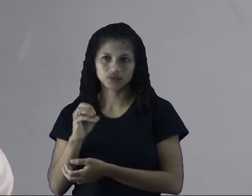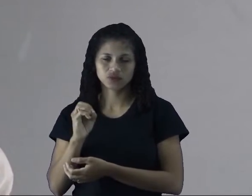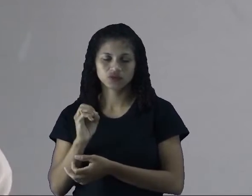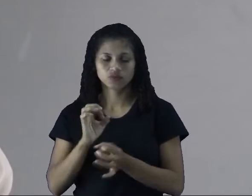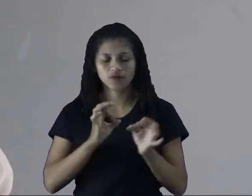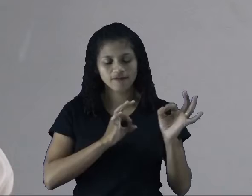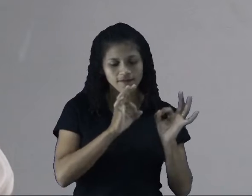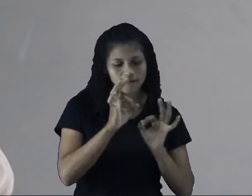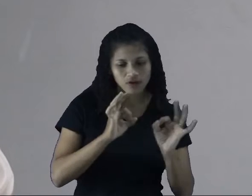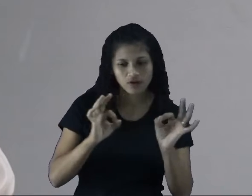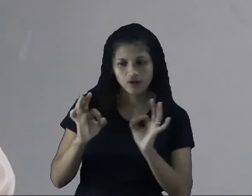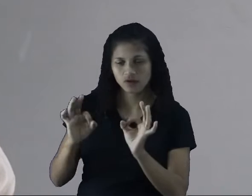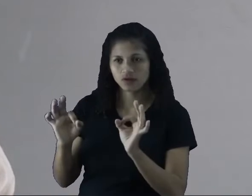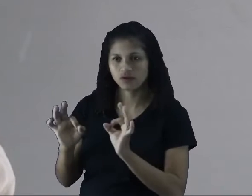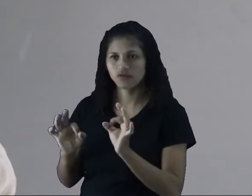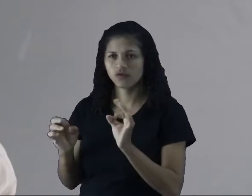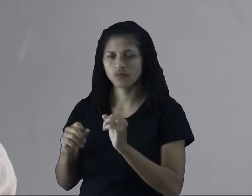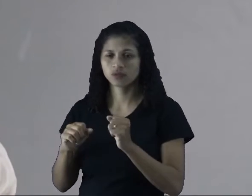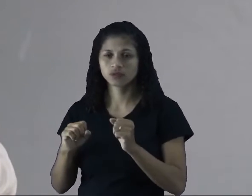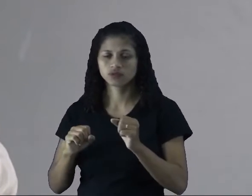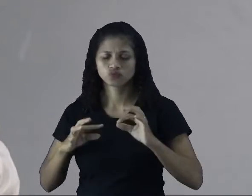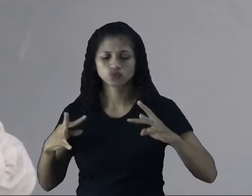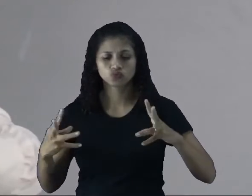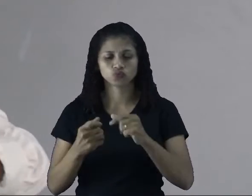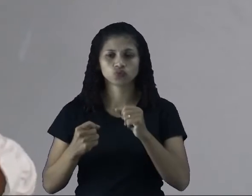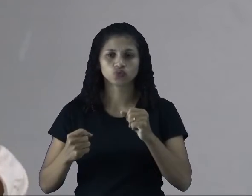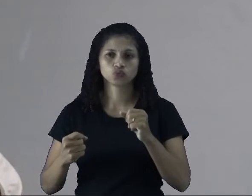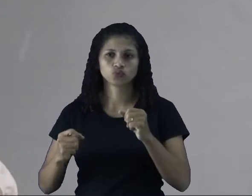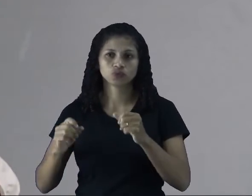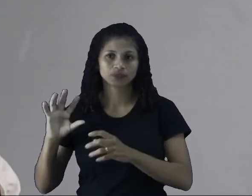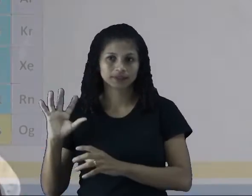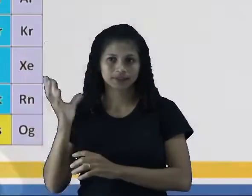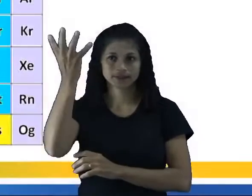formando todas as coisas que existem no universo.